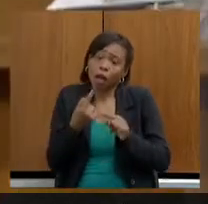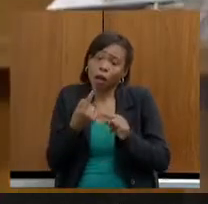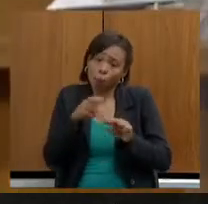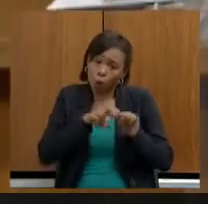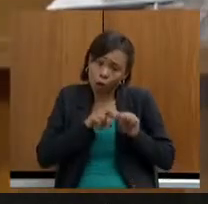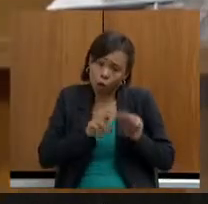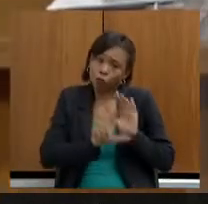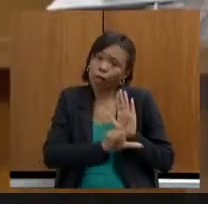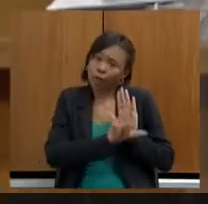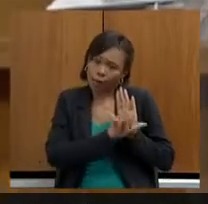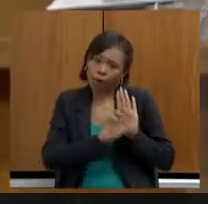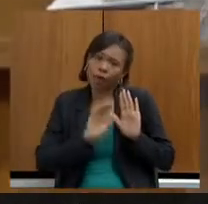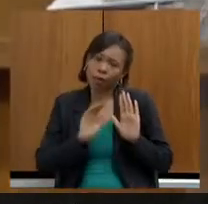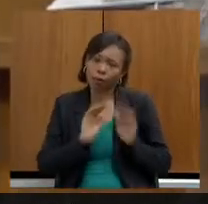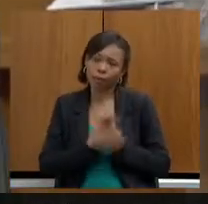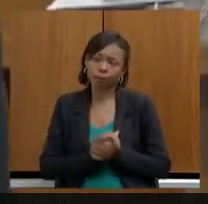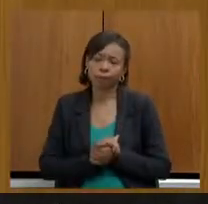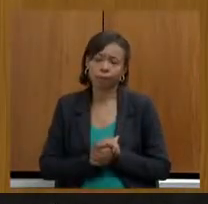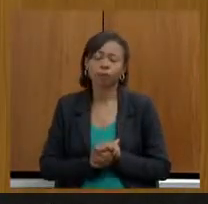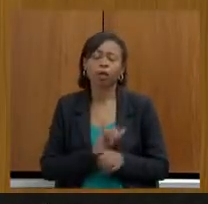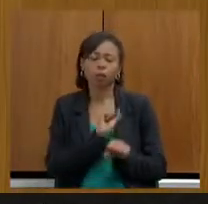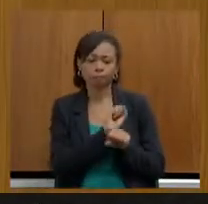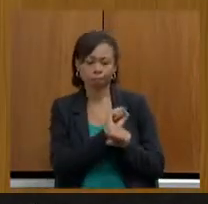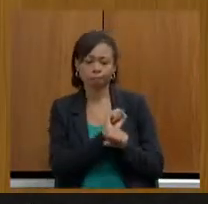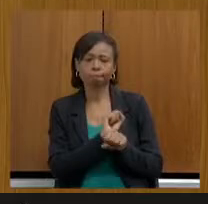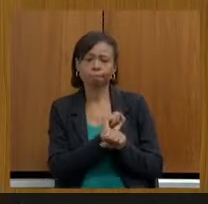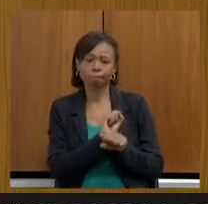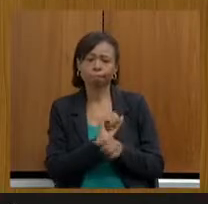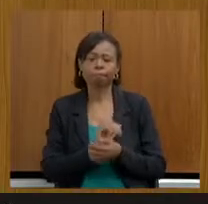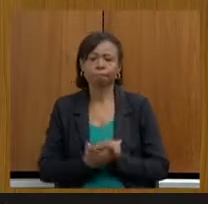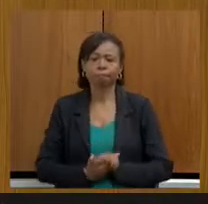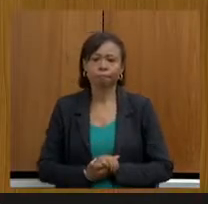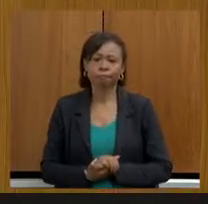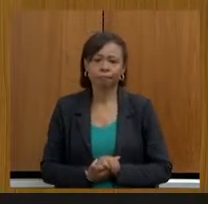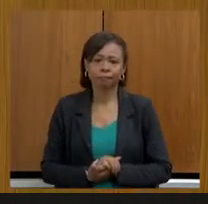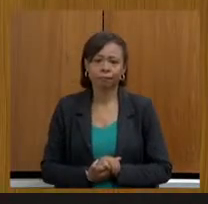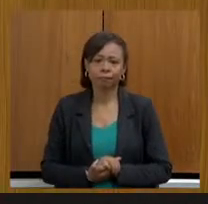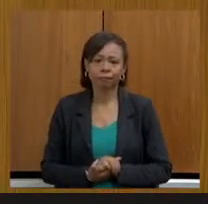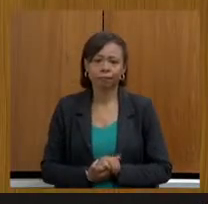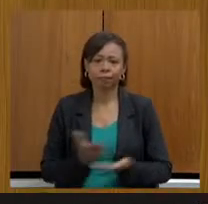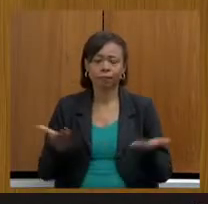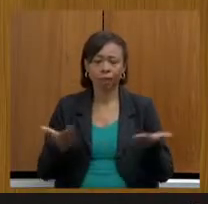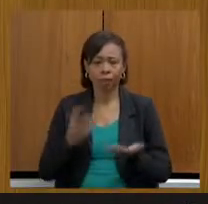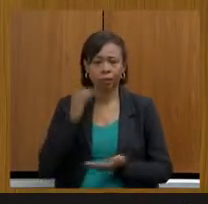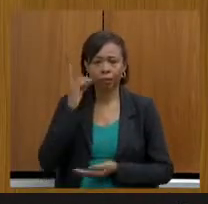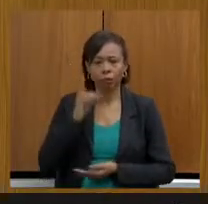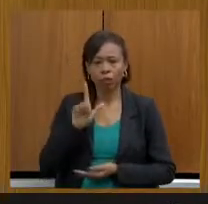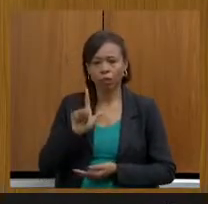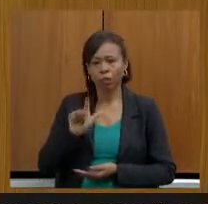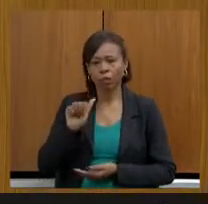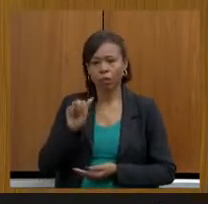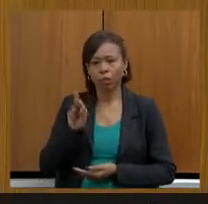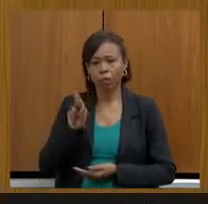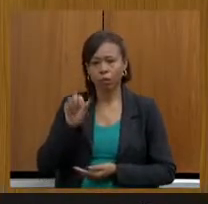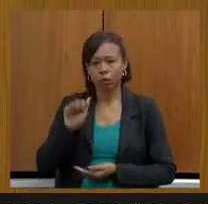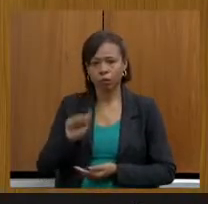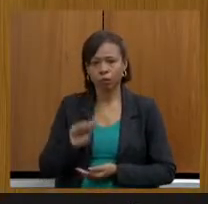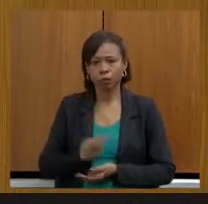eu lhe trago mais informações até o fim da onde nós vamos aguardar sim com a palavra deputada Laura Serrano para suas considerações